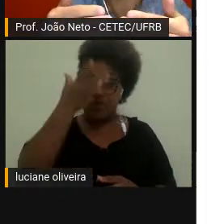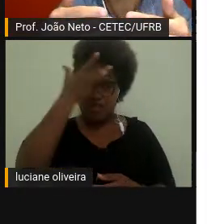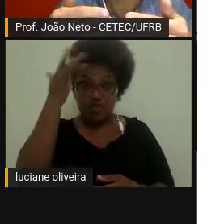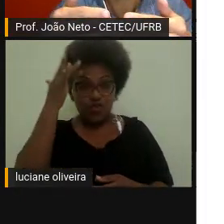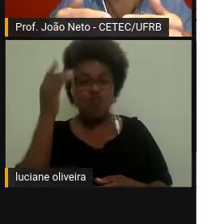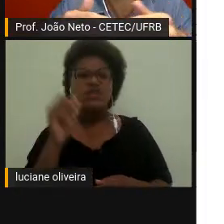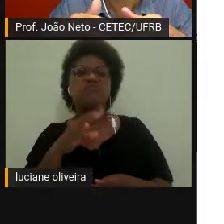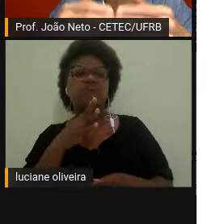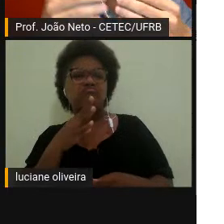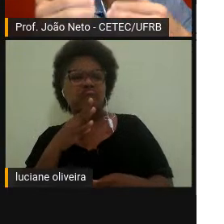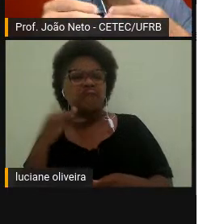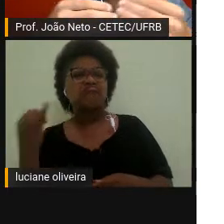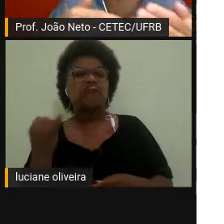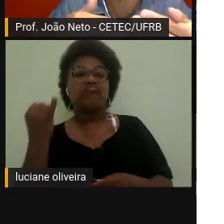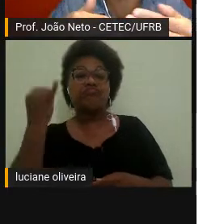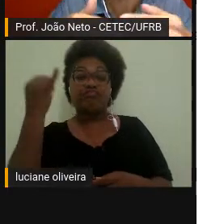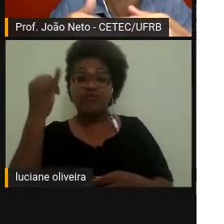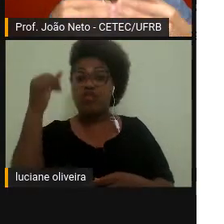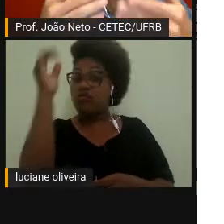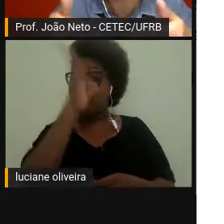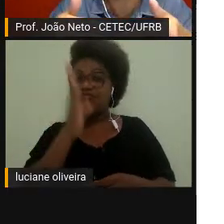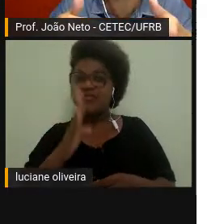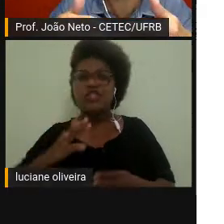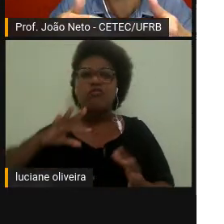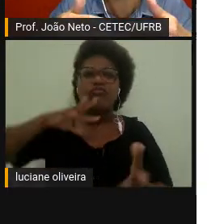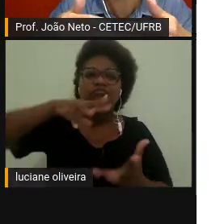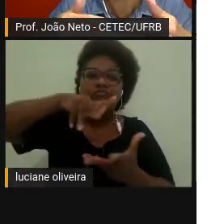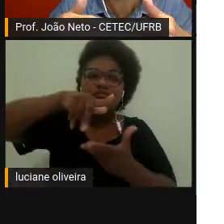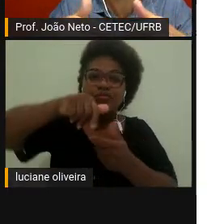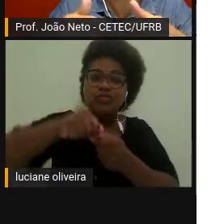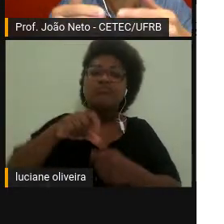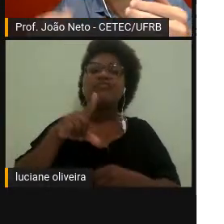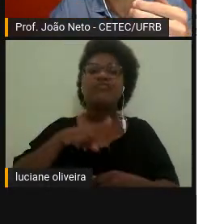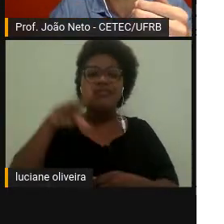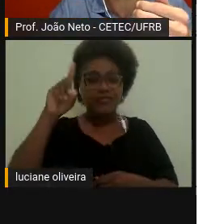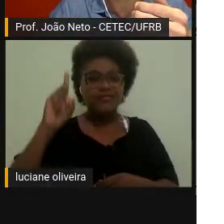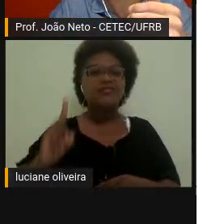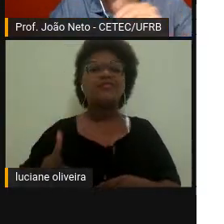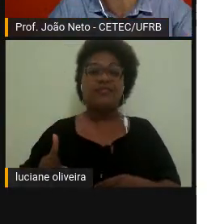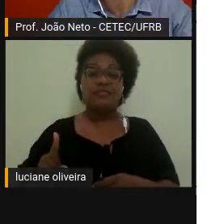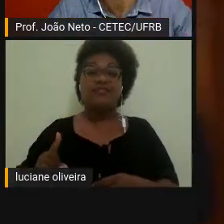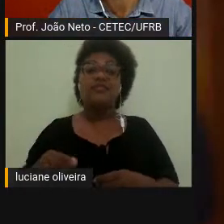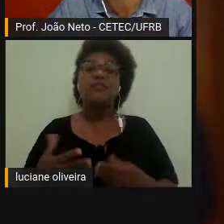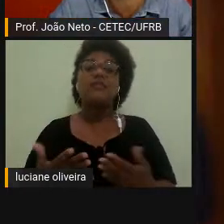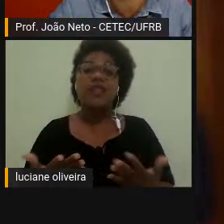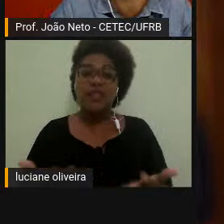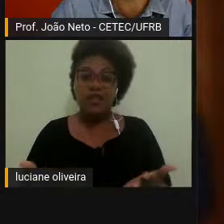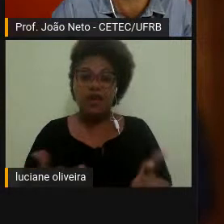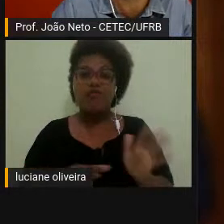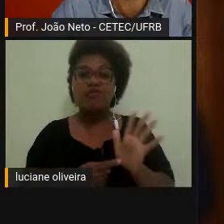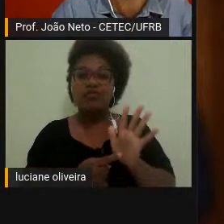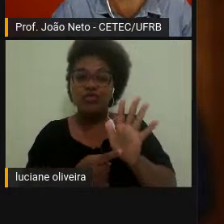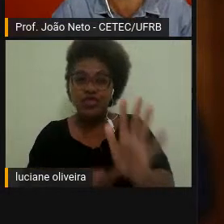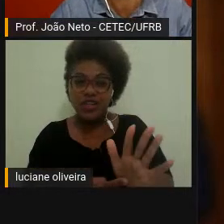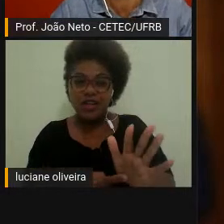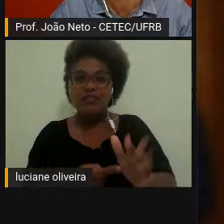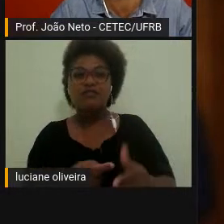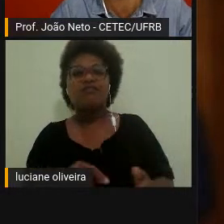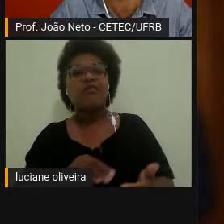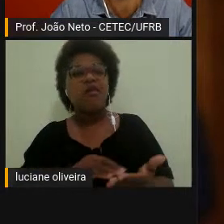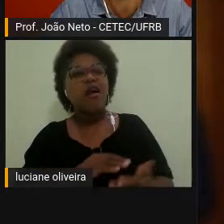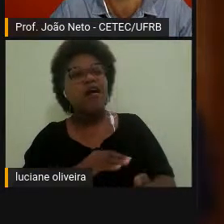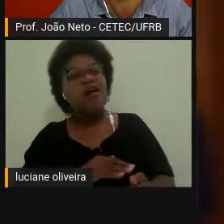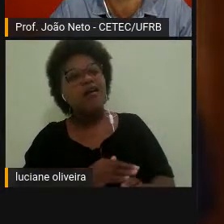pessoas muito conhecidas e no Brasil e no mundo que têm deficiência então eu trouxe aqui algumas pessoas como por